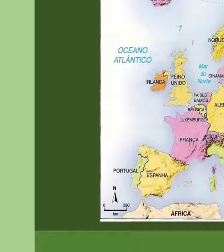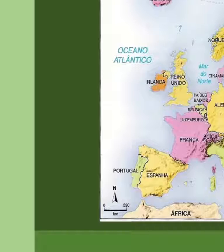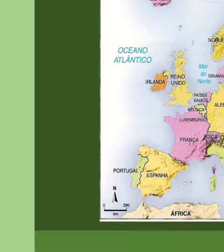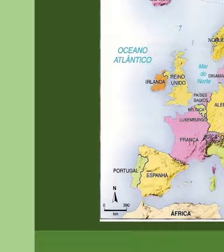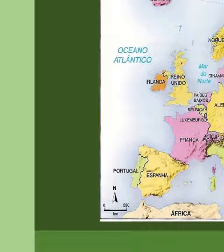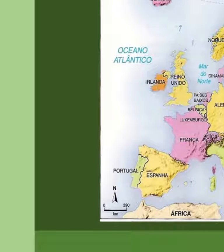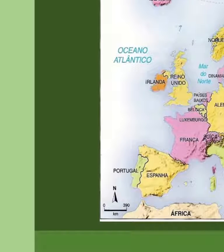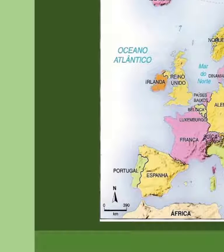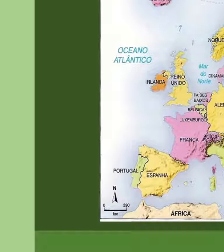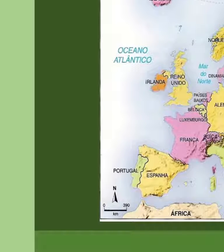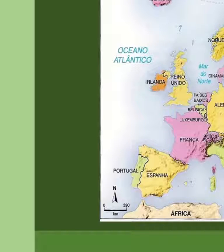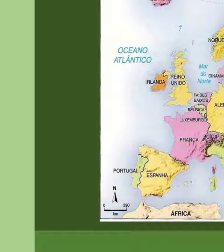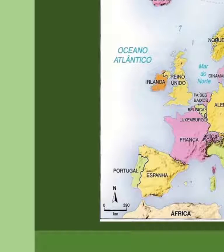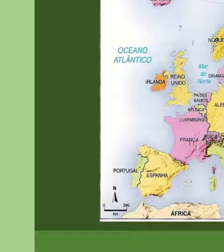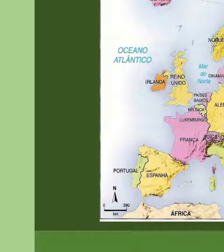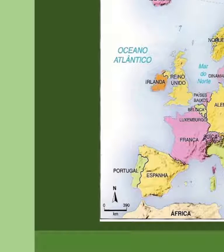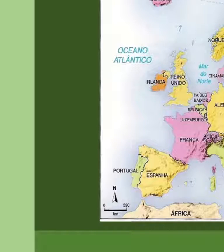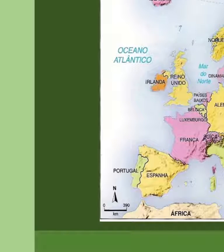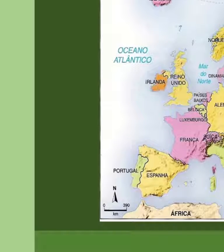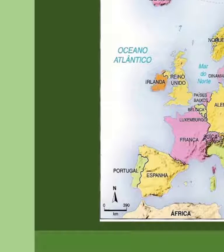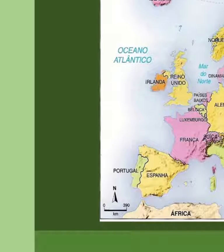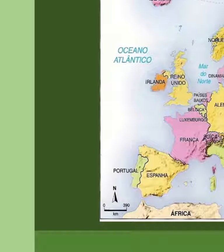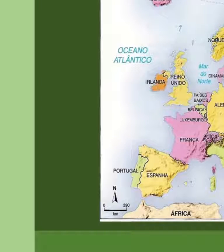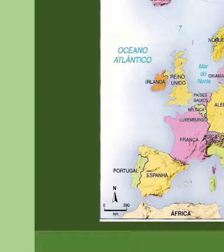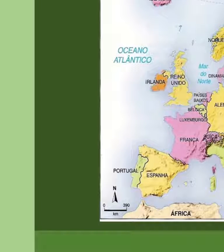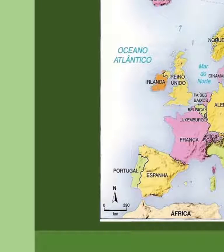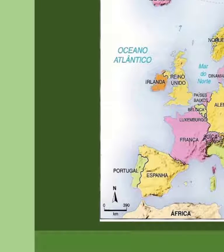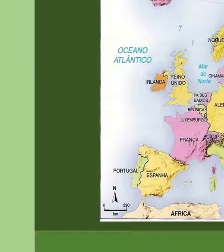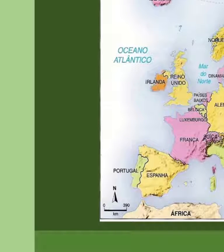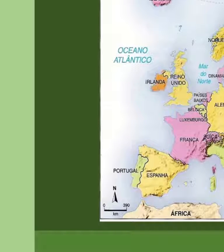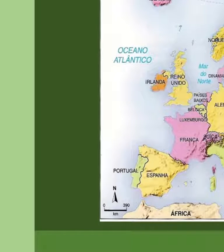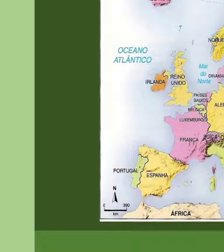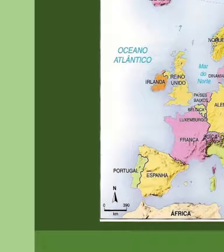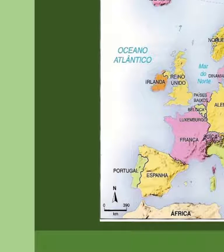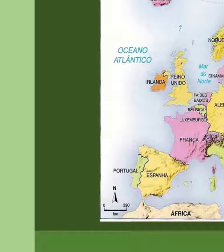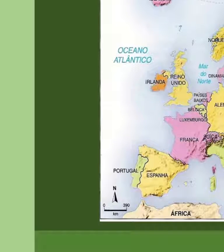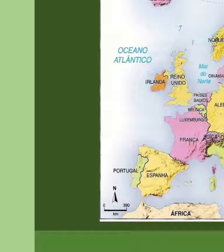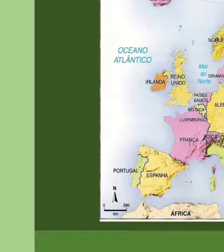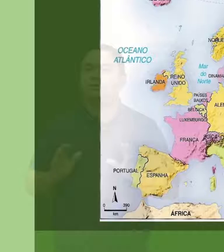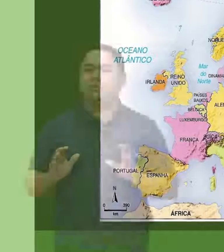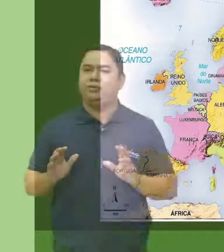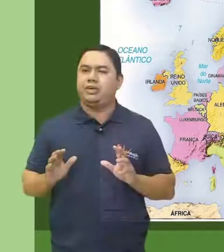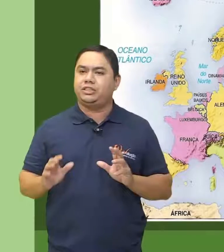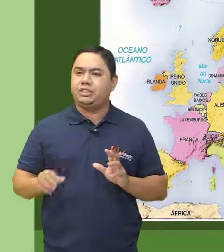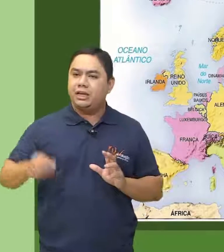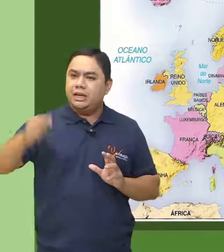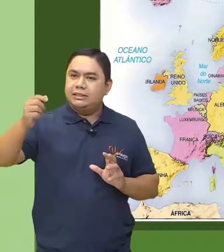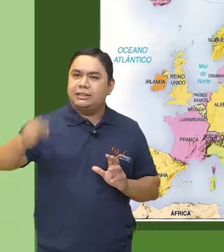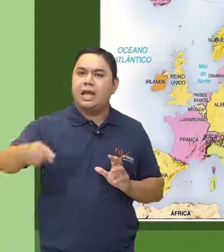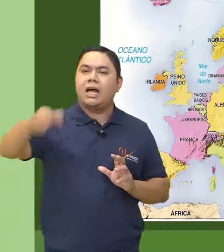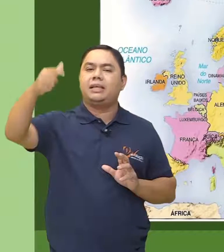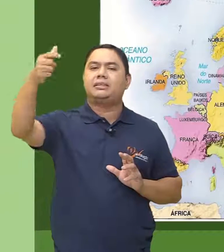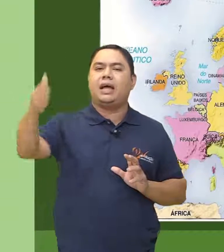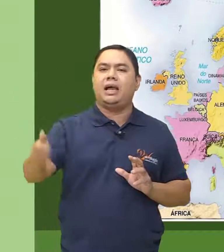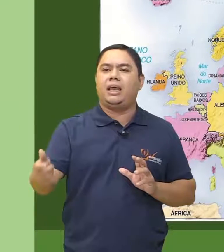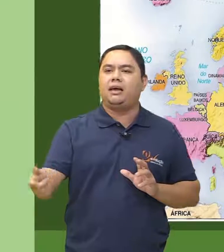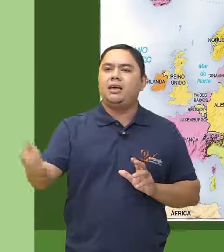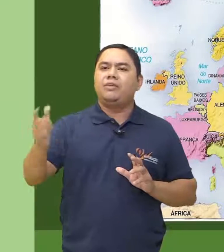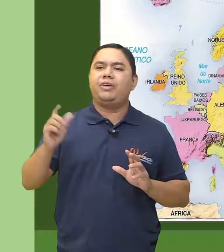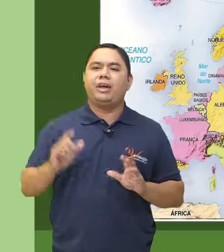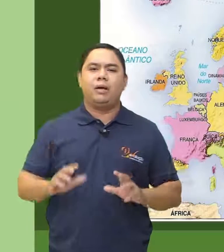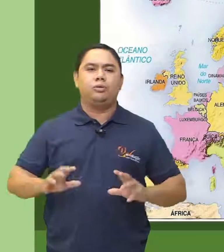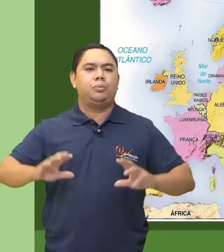desses movimentos nós vamos ver que pós Primeira Guerra Mundial e na década de 1920, na